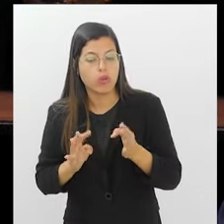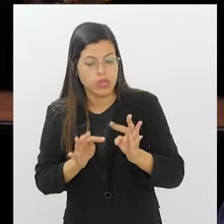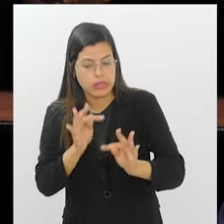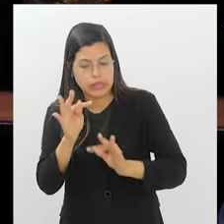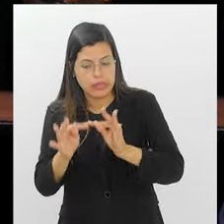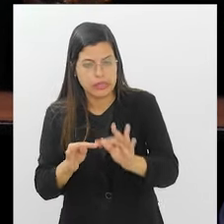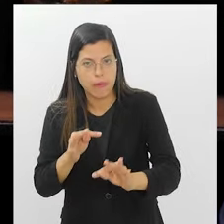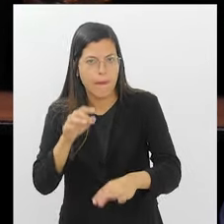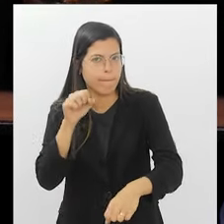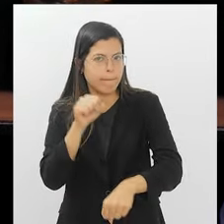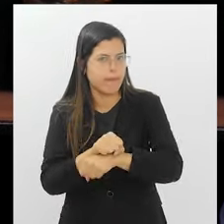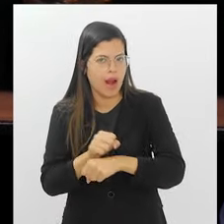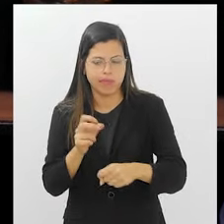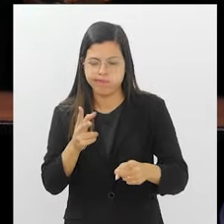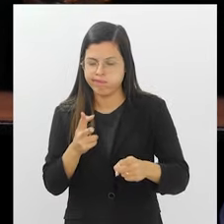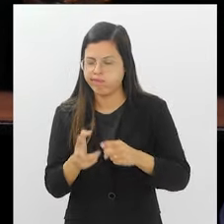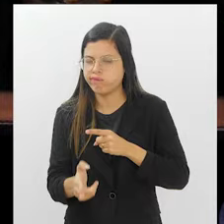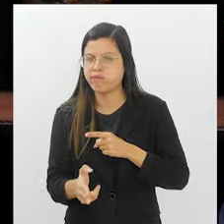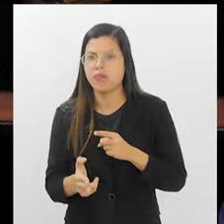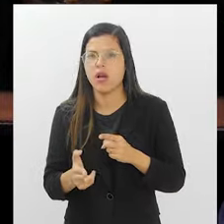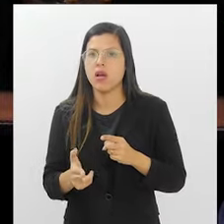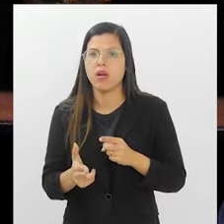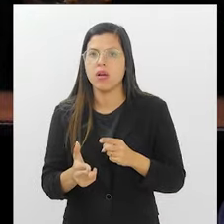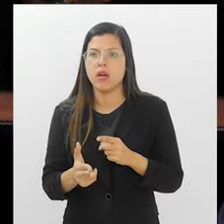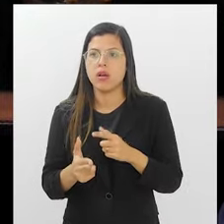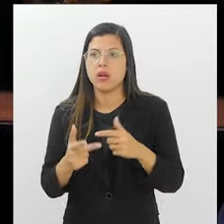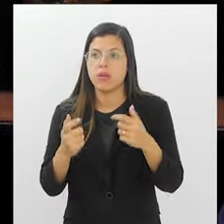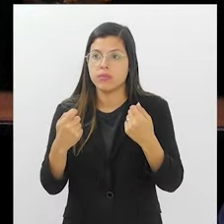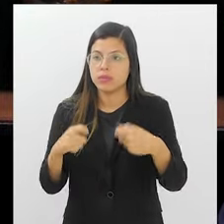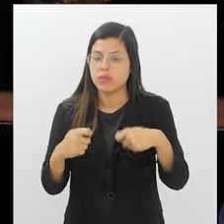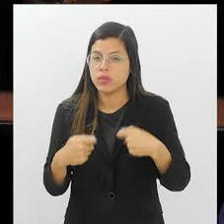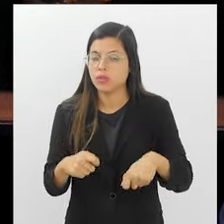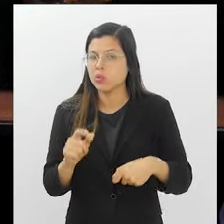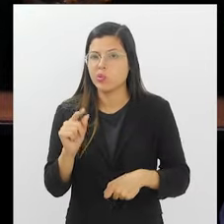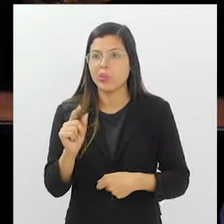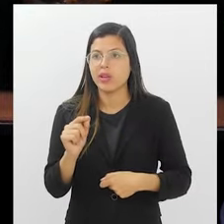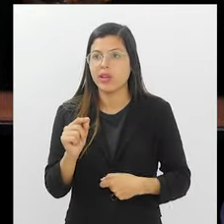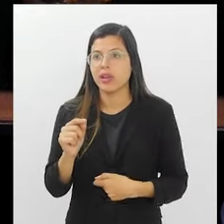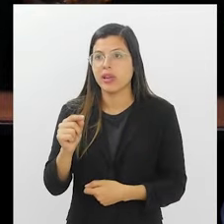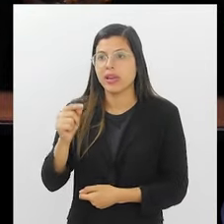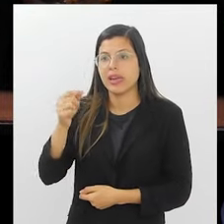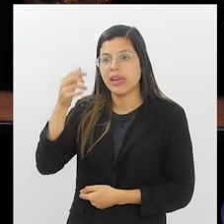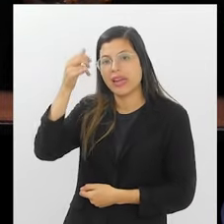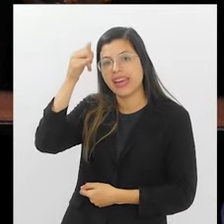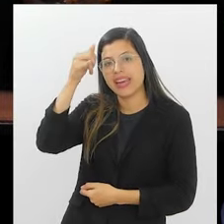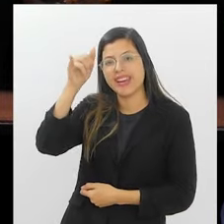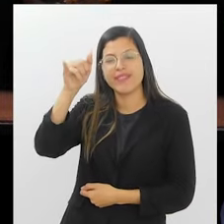alguns tratamentos interrompidos, foi necessário exatamente para evitar